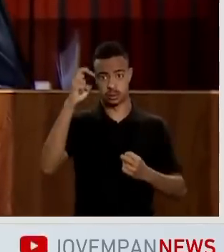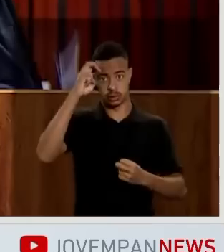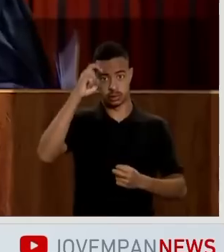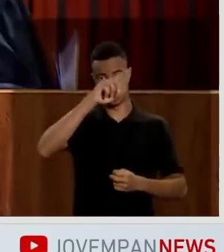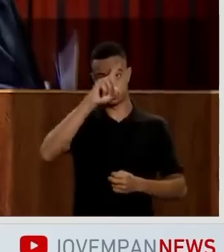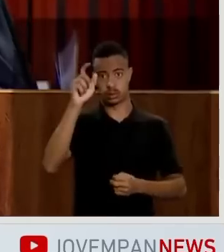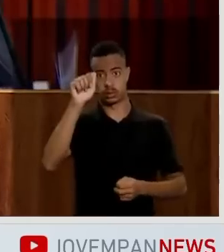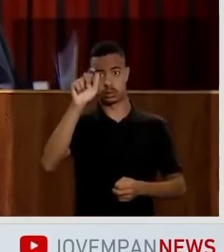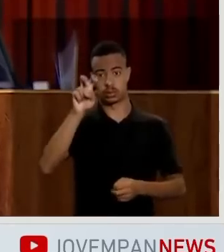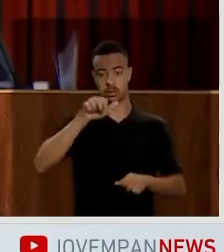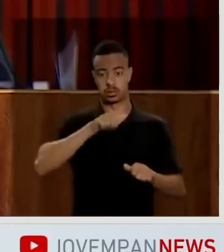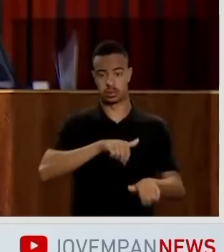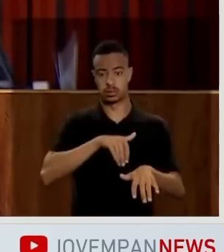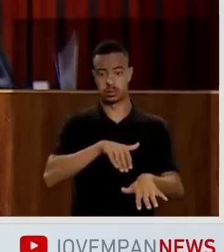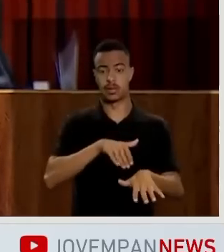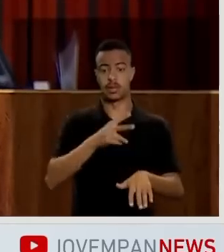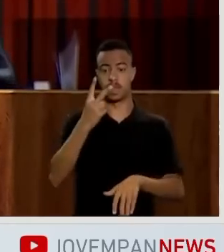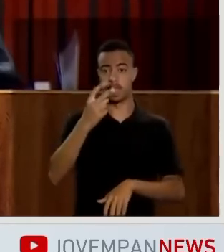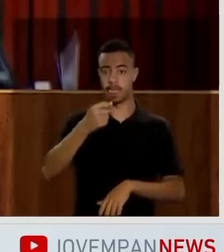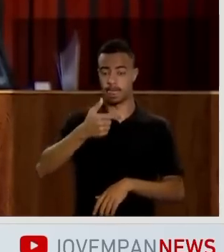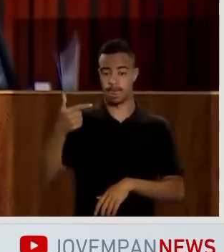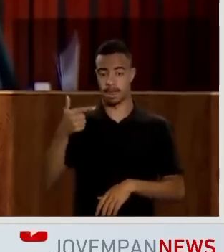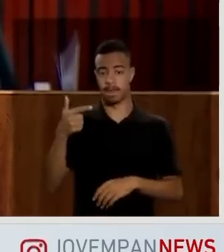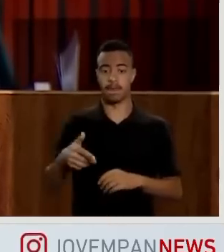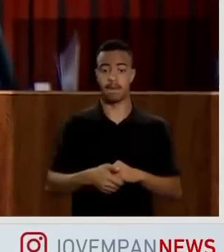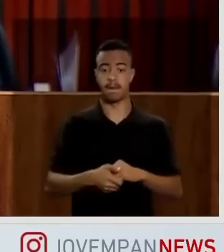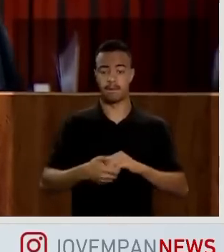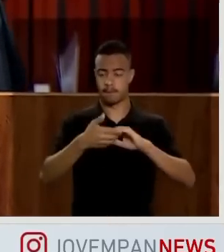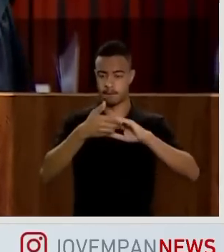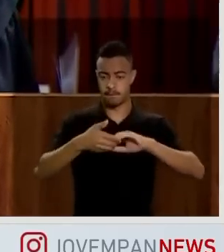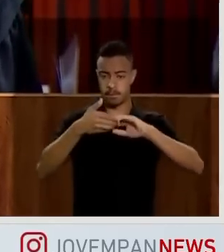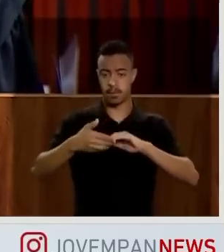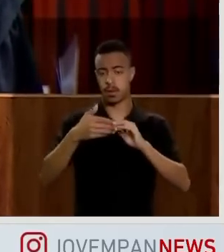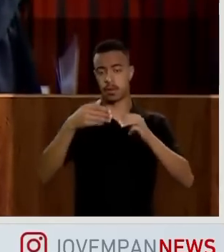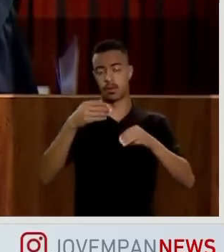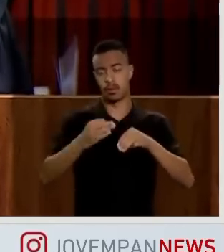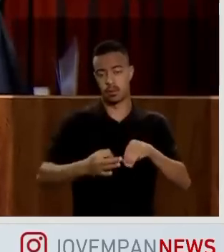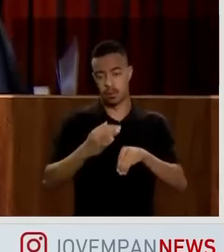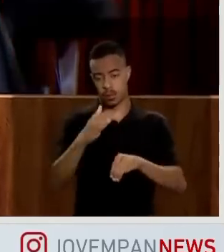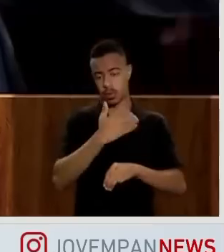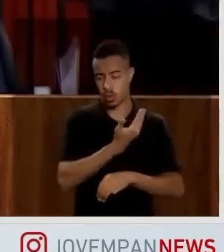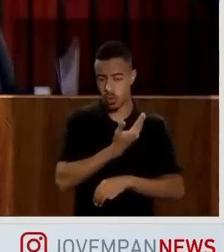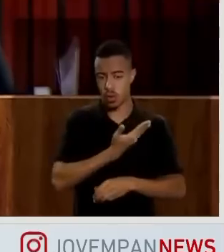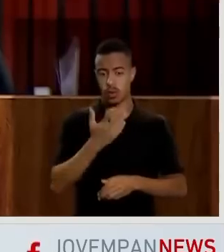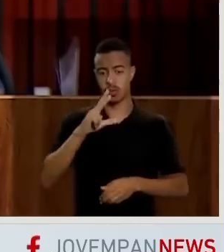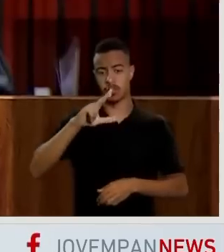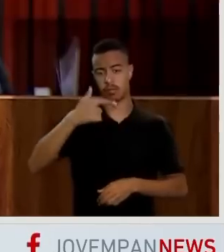se defende esse tipo de arbitrariedade para que